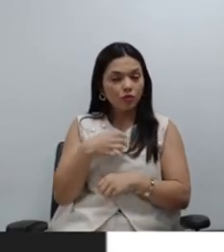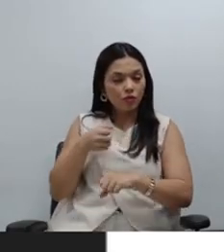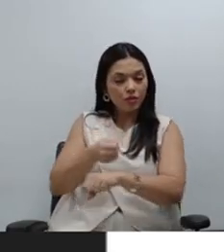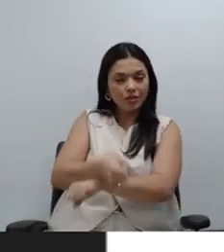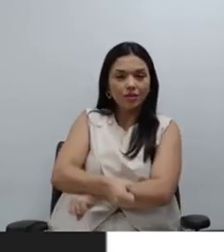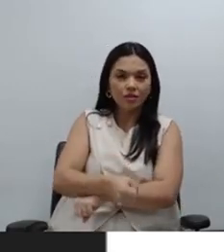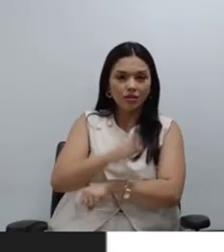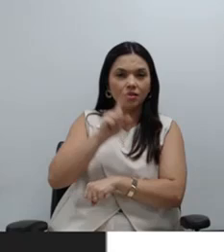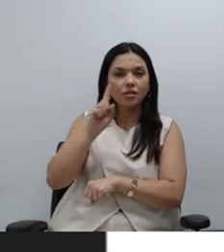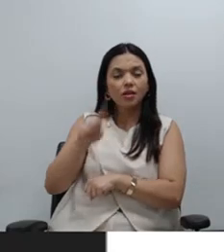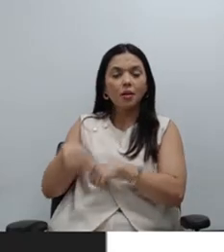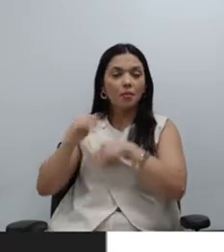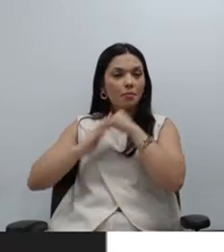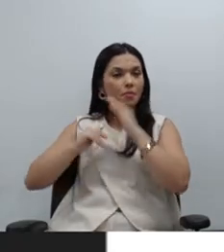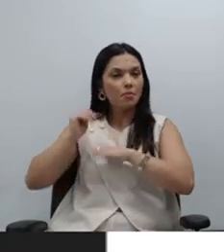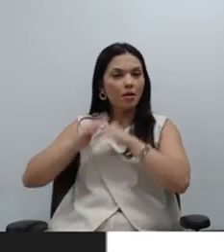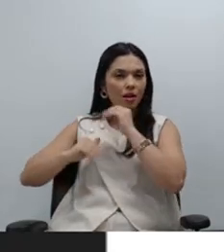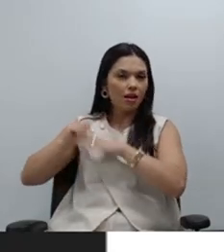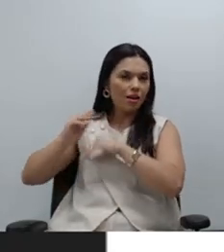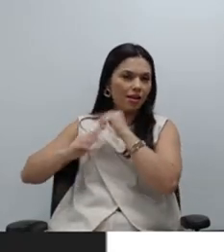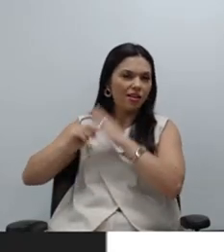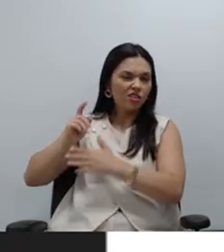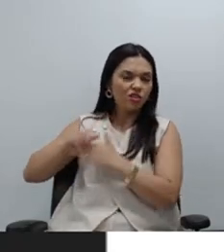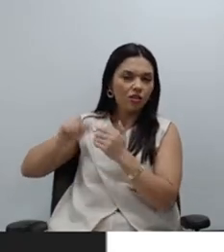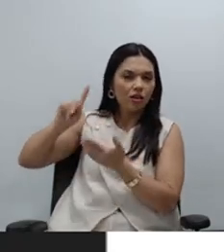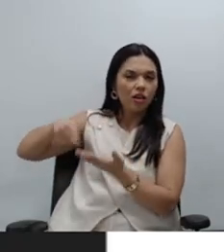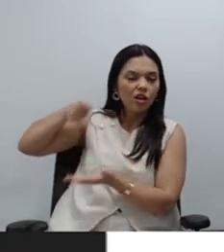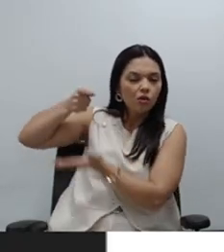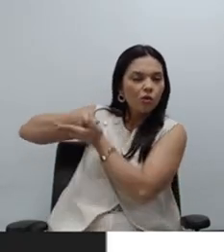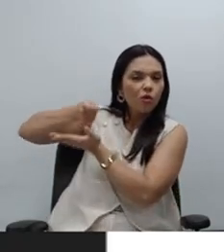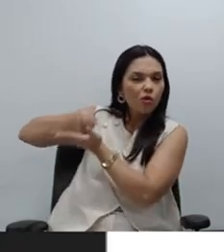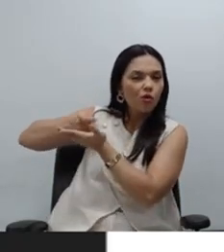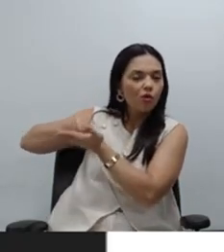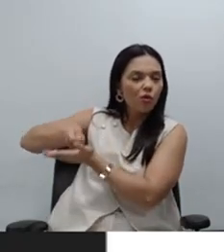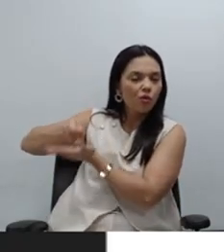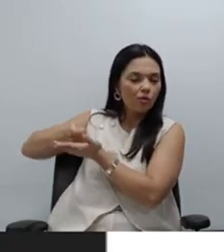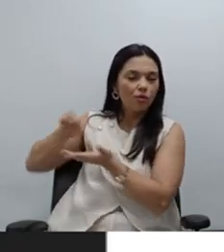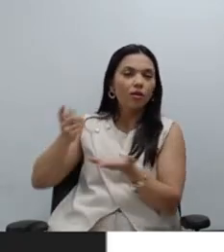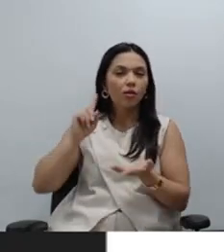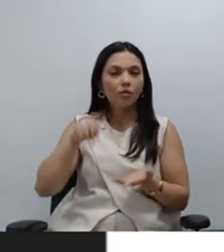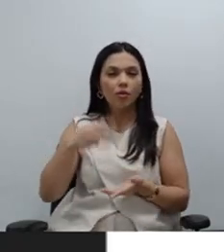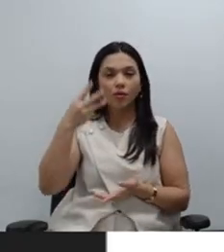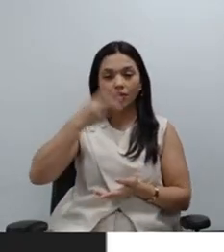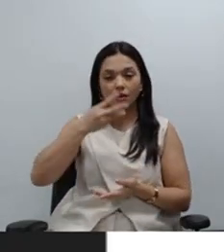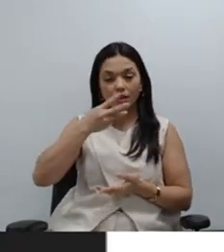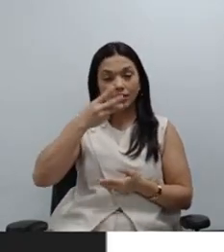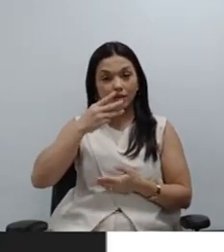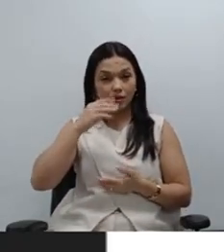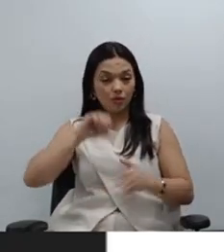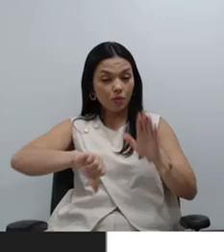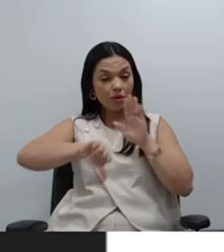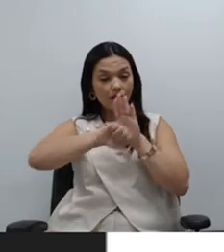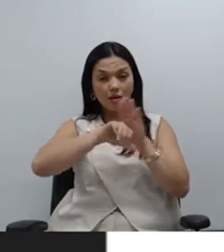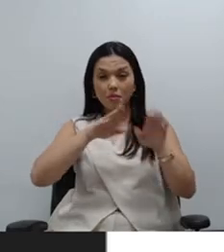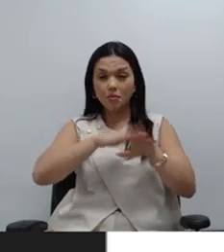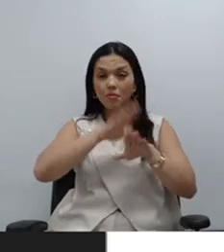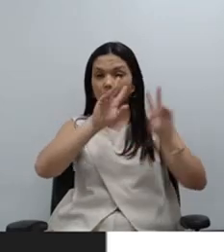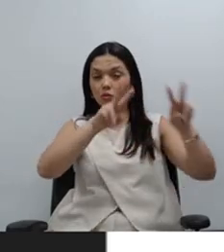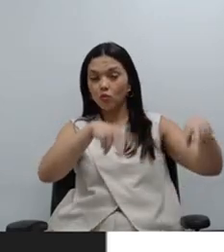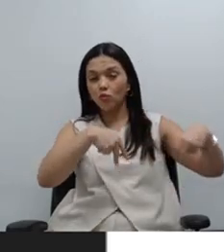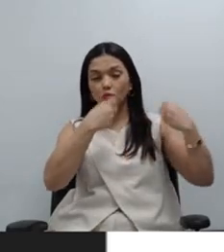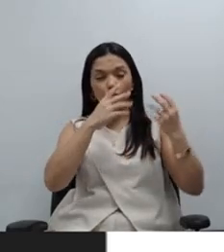práticas coloniais com ganhos bilionários, sendo o 3º crime mais rentável do mundo.